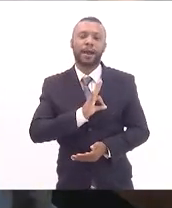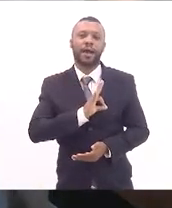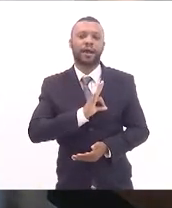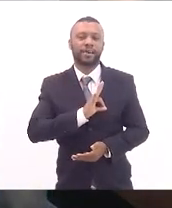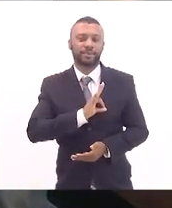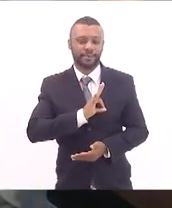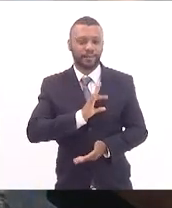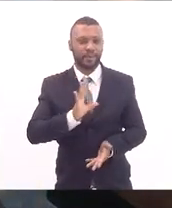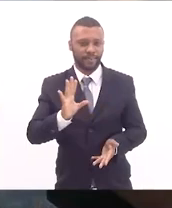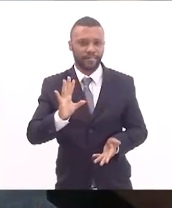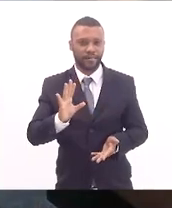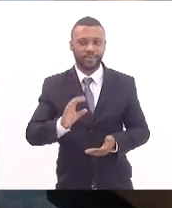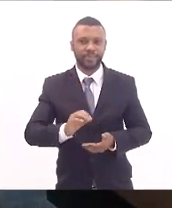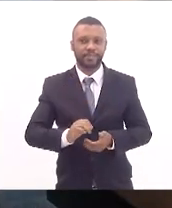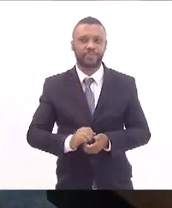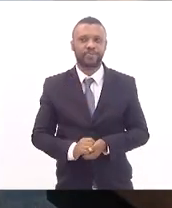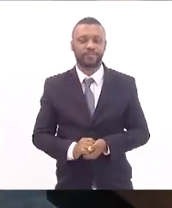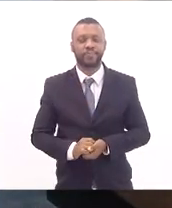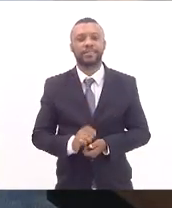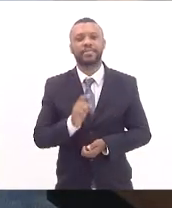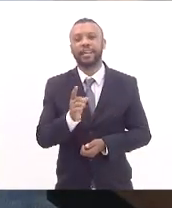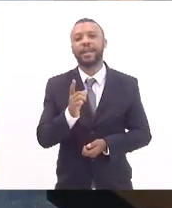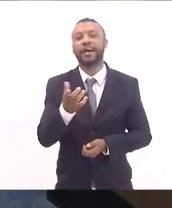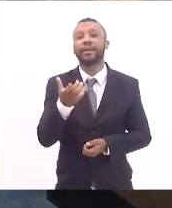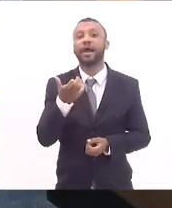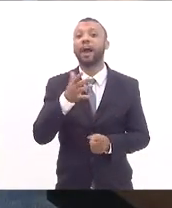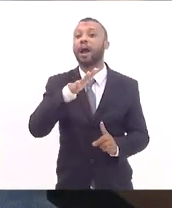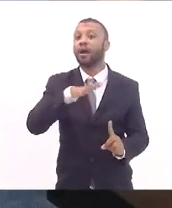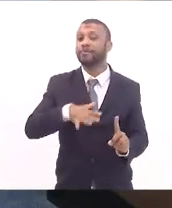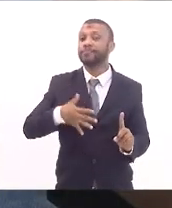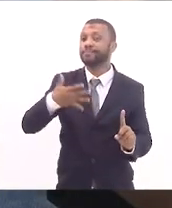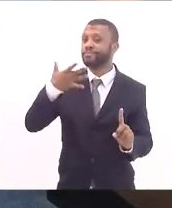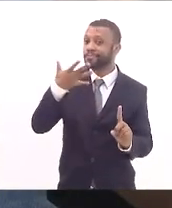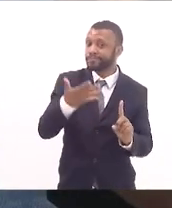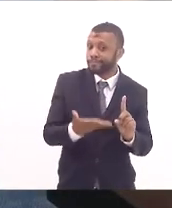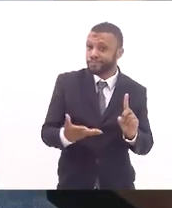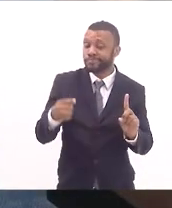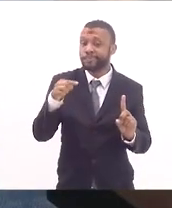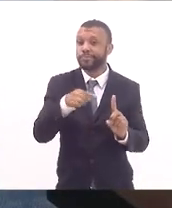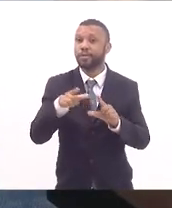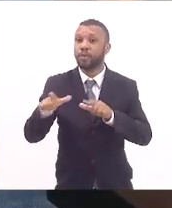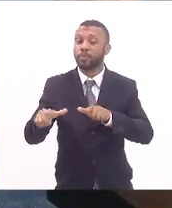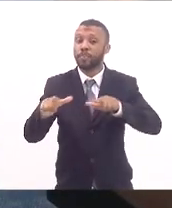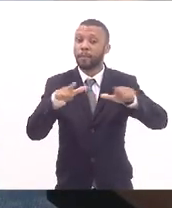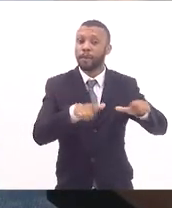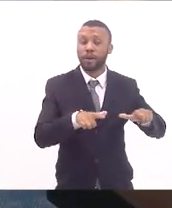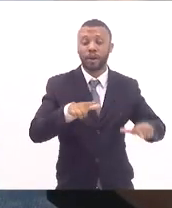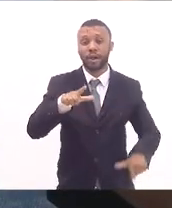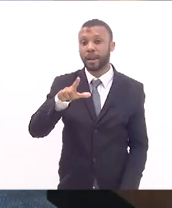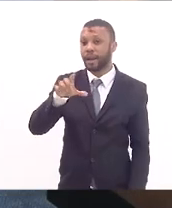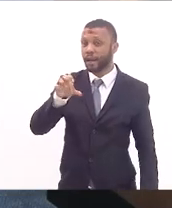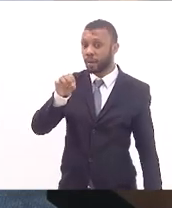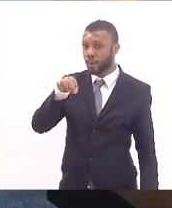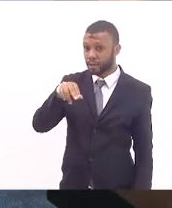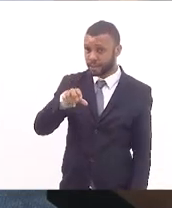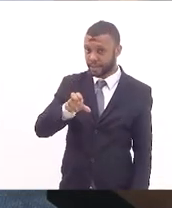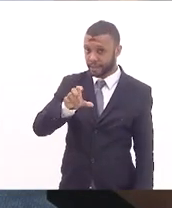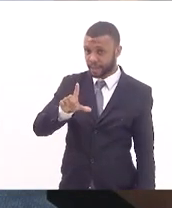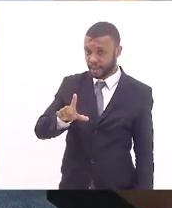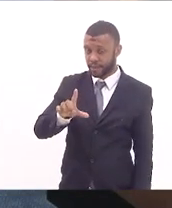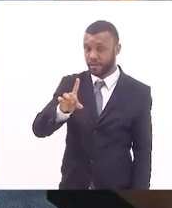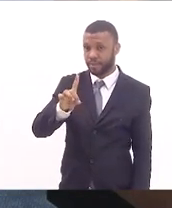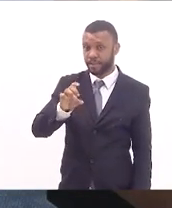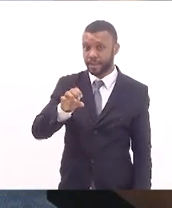Rocha o que vai homenagear com diploma Leonel de Moura Brizola